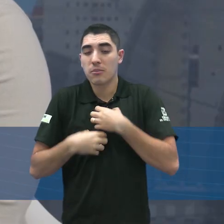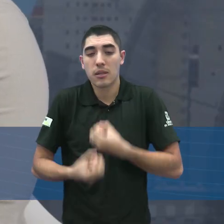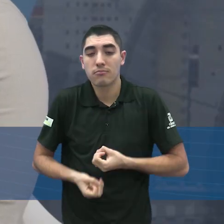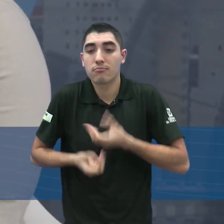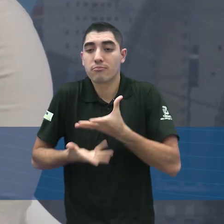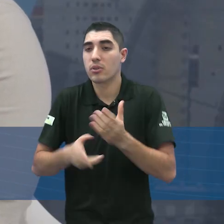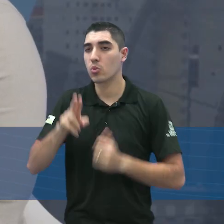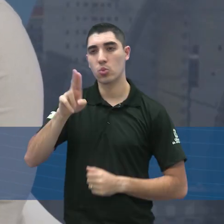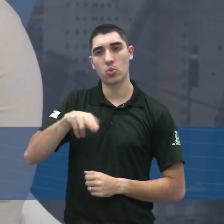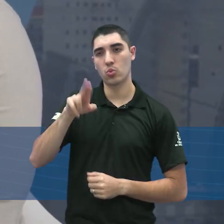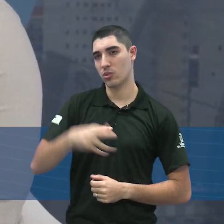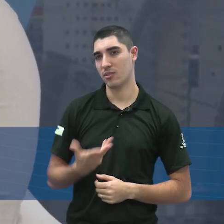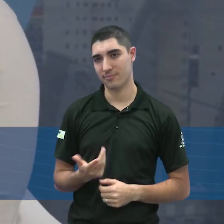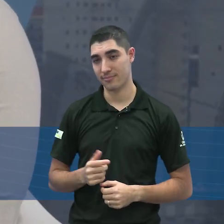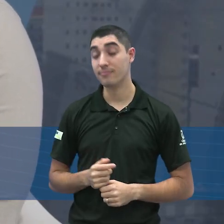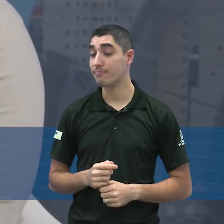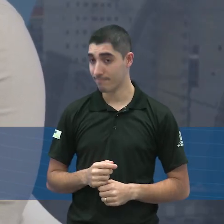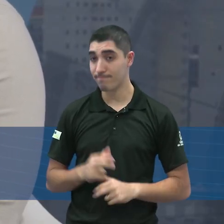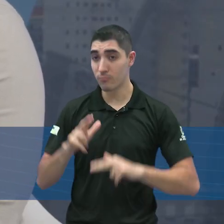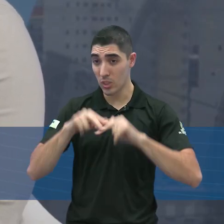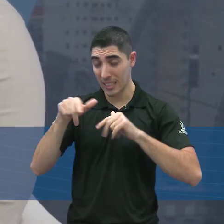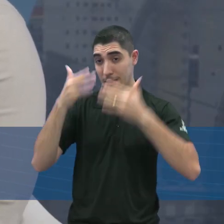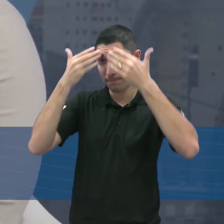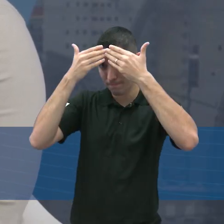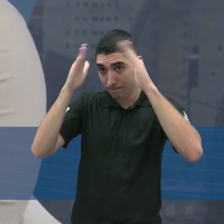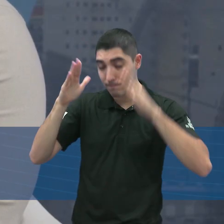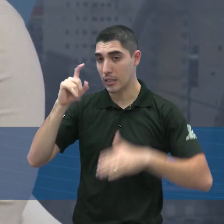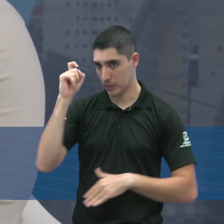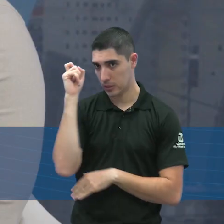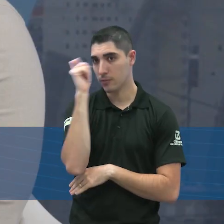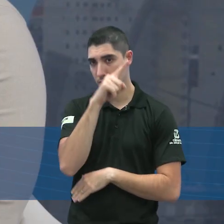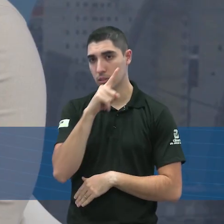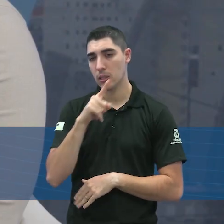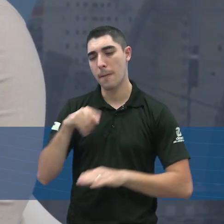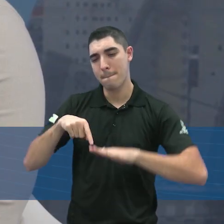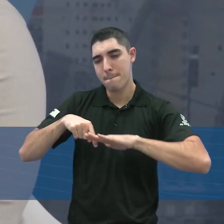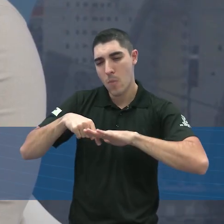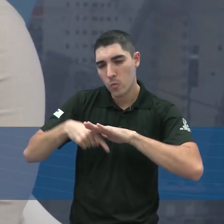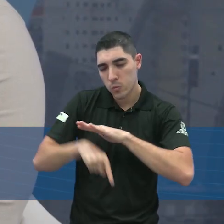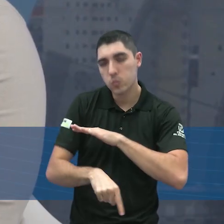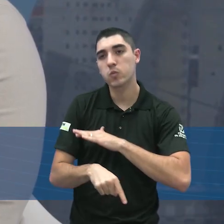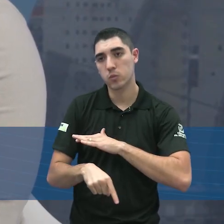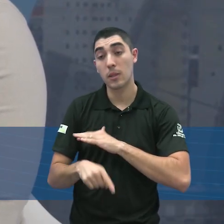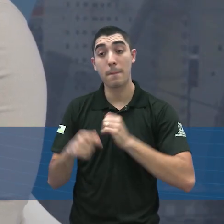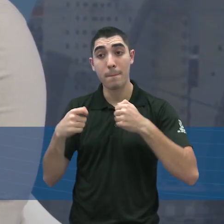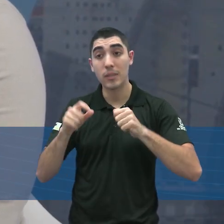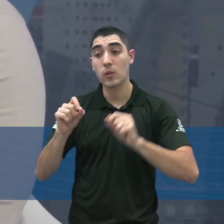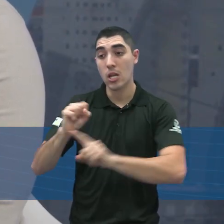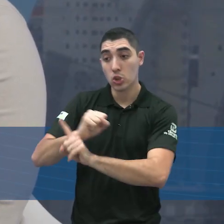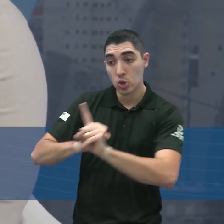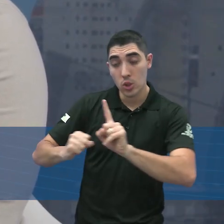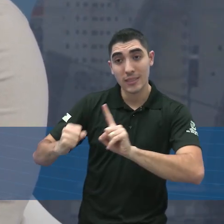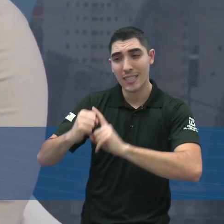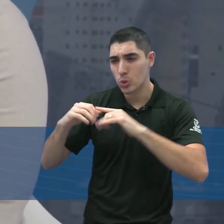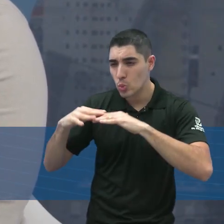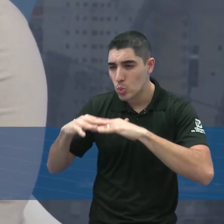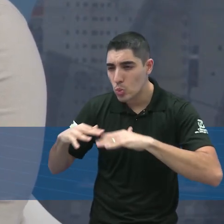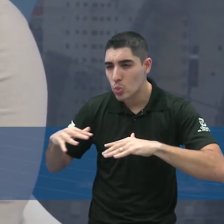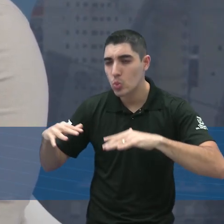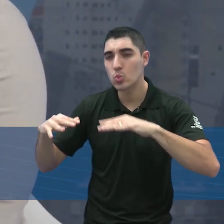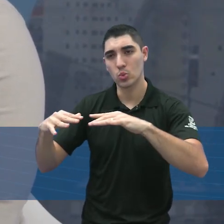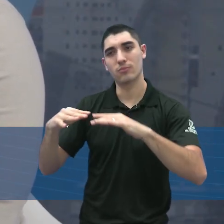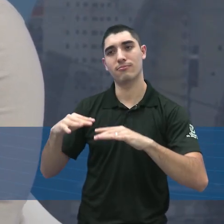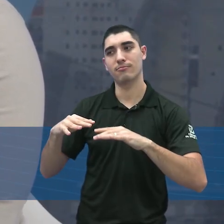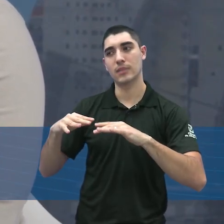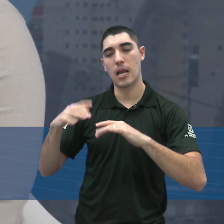sentimentos nunca são falados, né? Então, essa desconstrução, ela é complexa, ela é profunda, ela precisa afetar